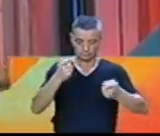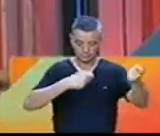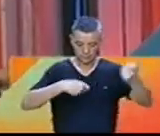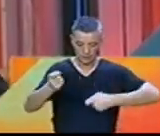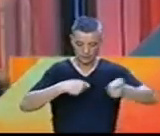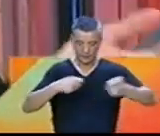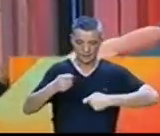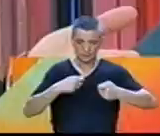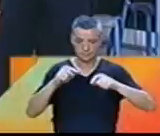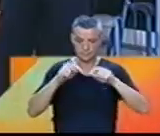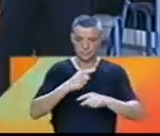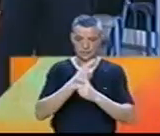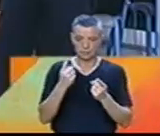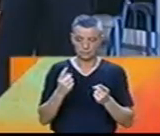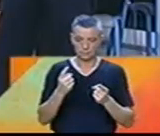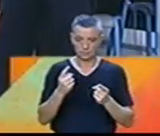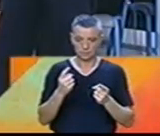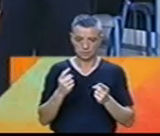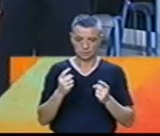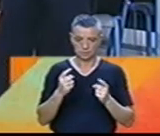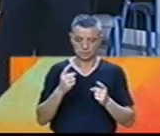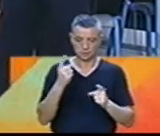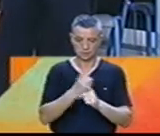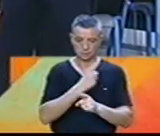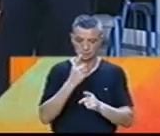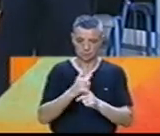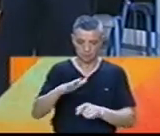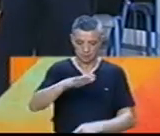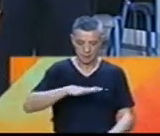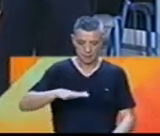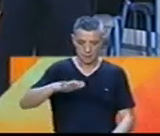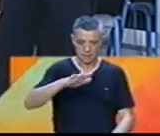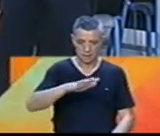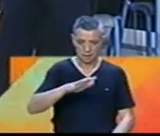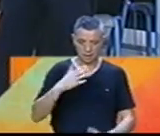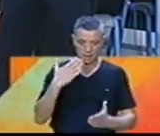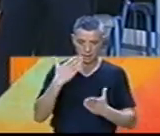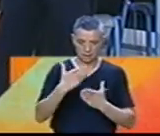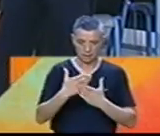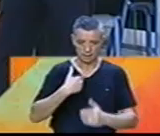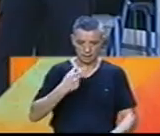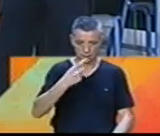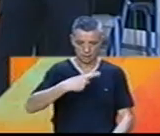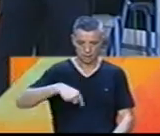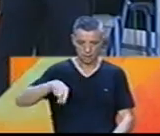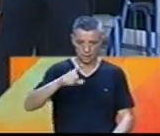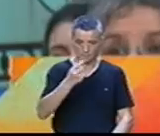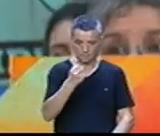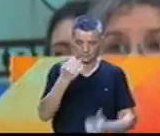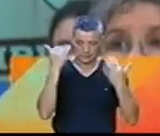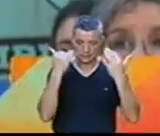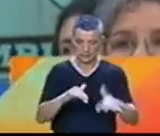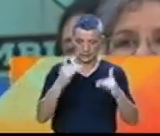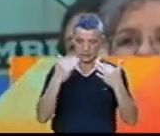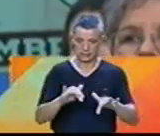a deslocação tantas vezes dos produtos do setor primário chegam até nós a um preço encarecido,